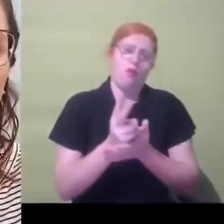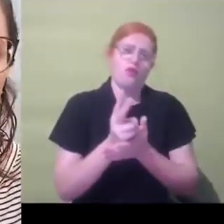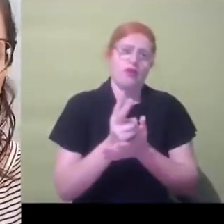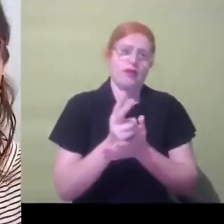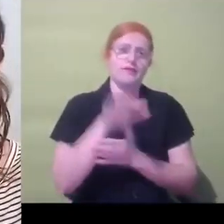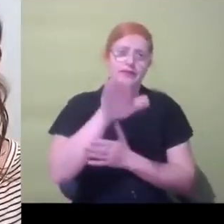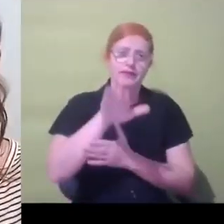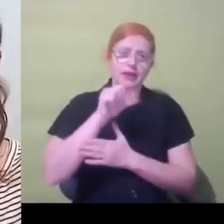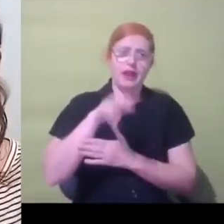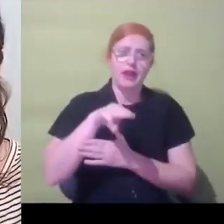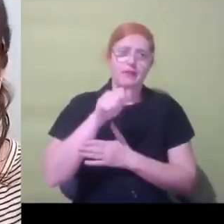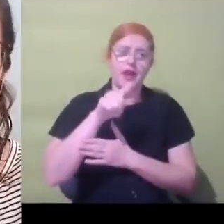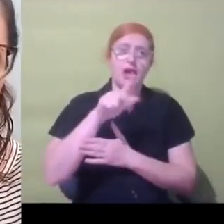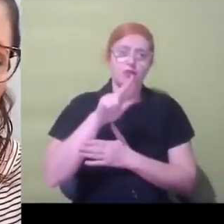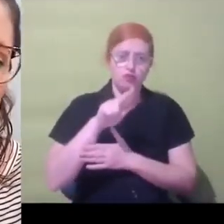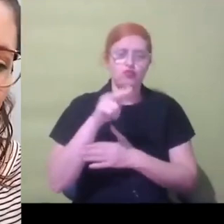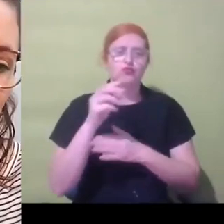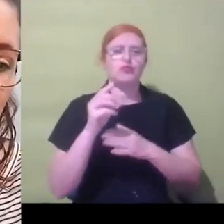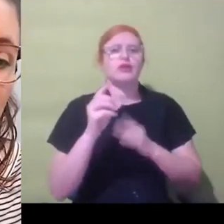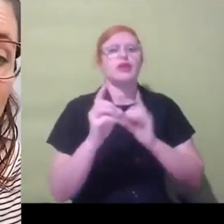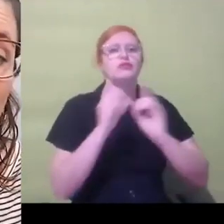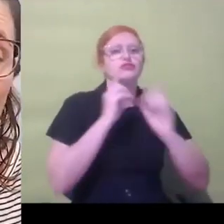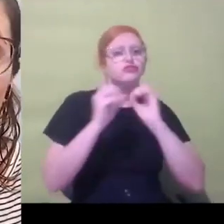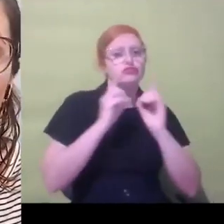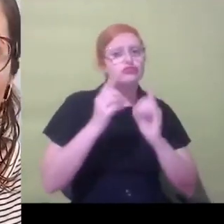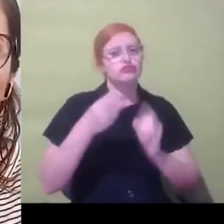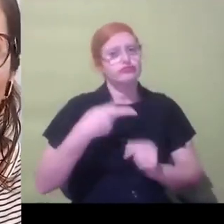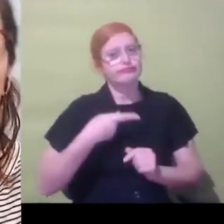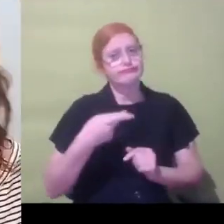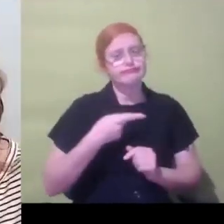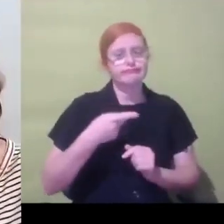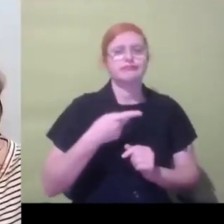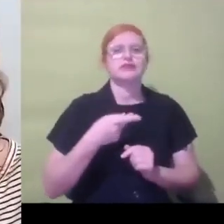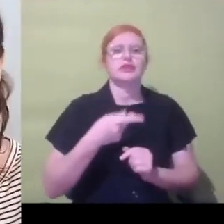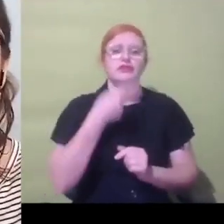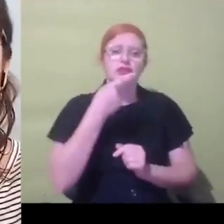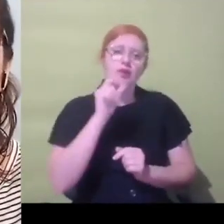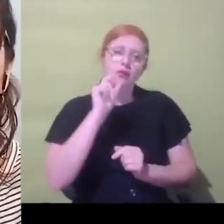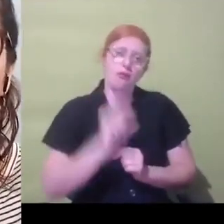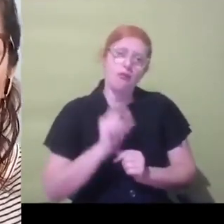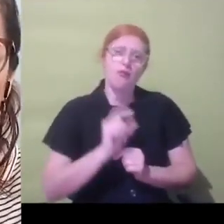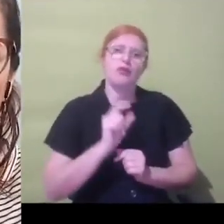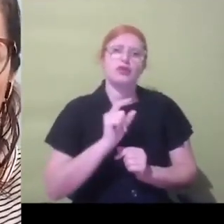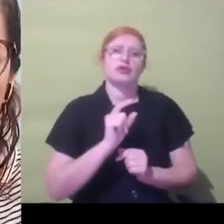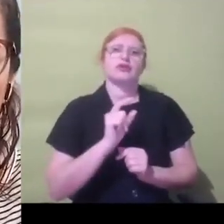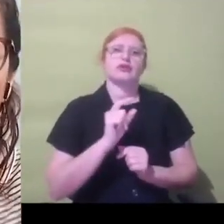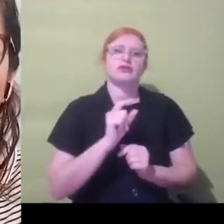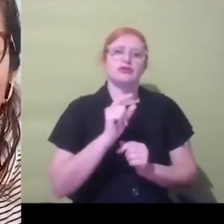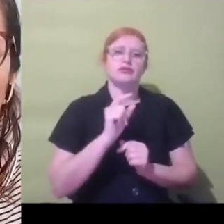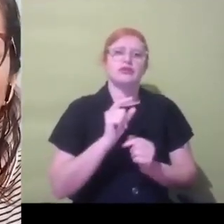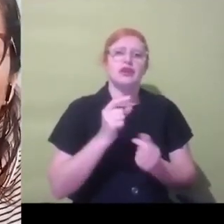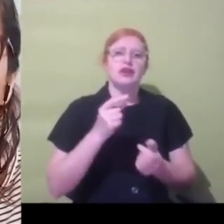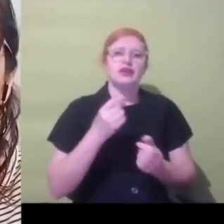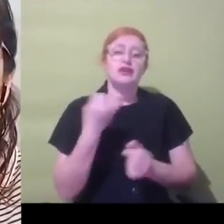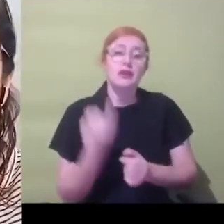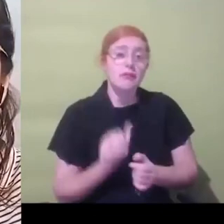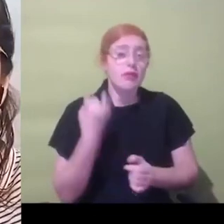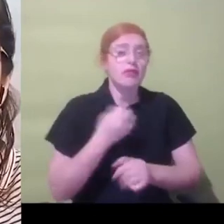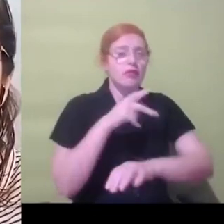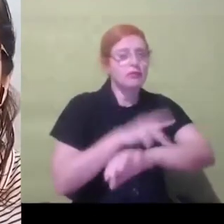chamar a Malu para dialogar comigo. Ela que vai falar um pouquinho dos princípios pedagógicos